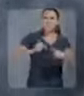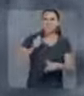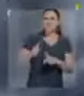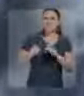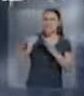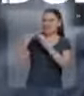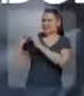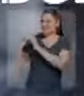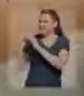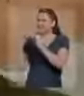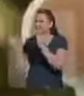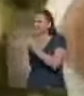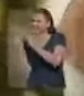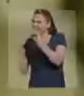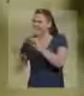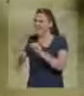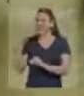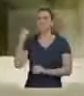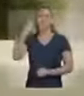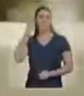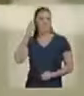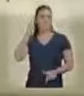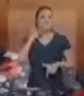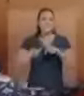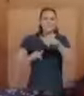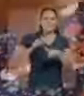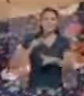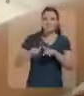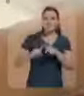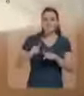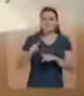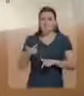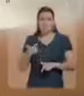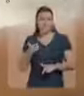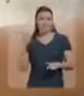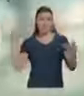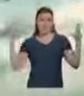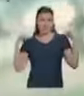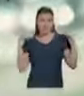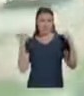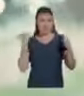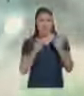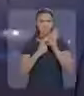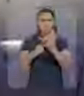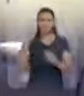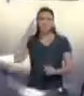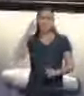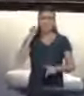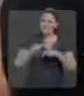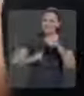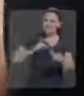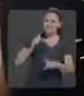o João trabalhador. A vizinha cochichou, o João trabalhador. O motorista